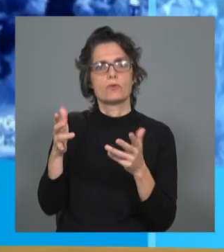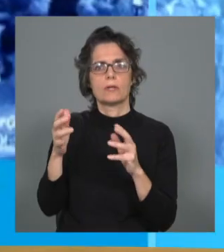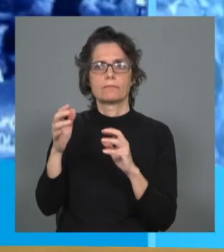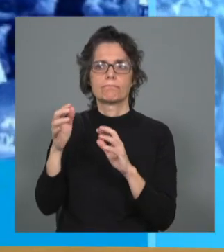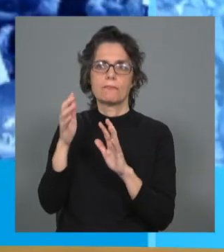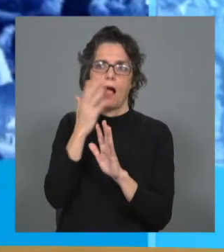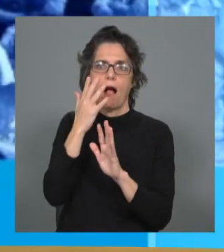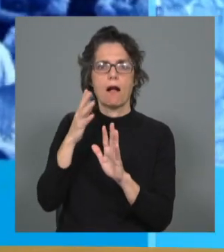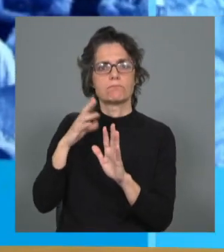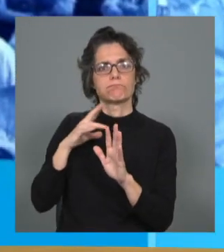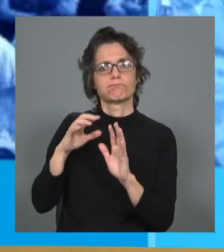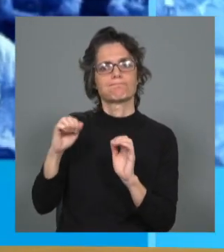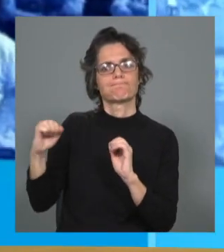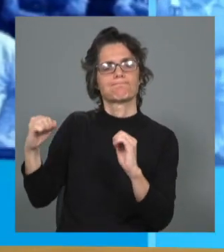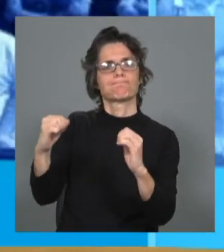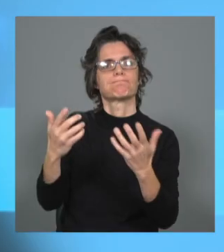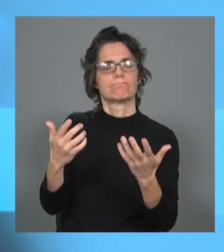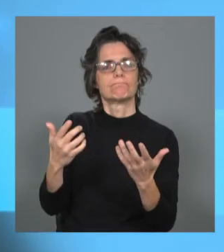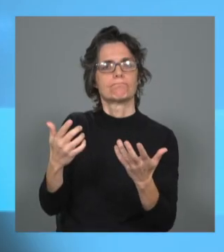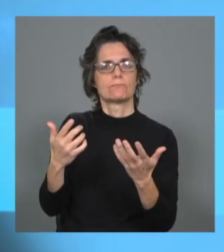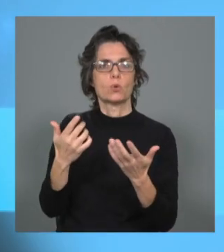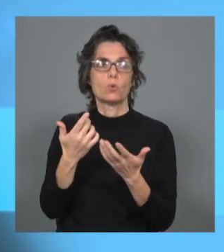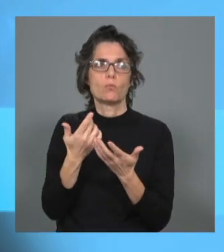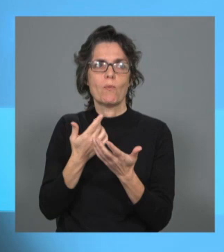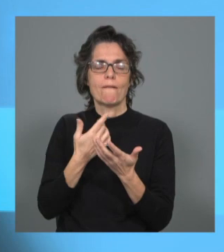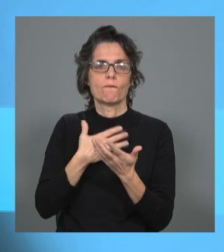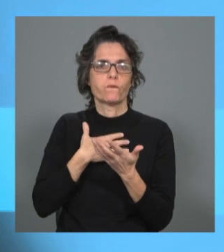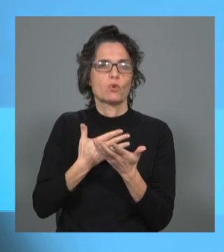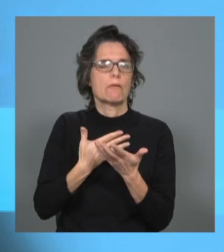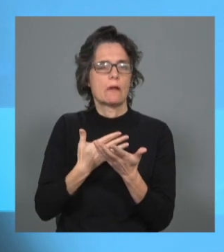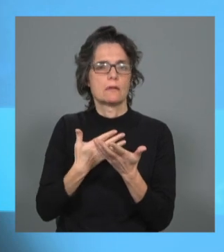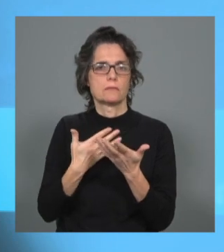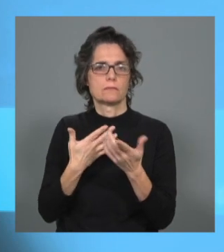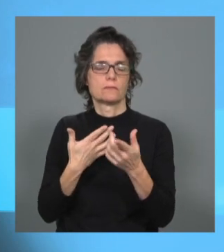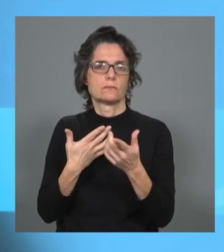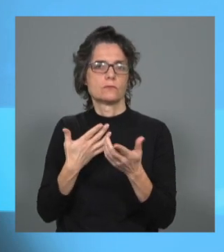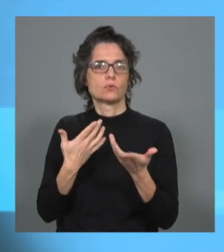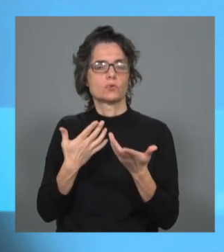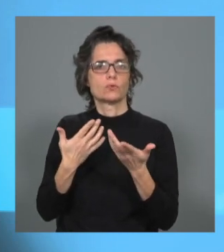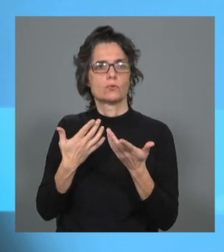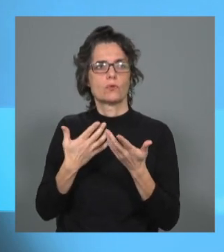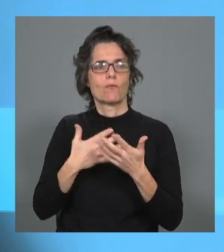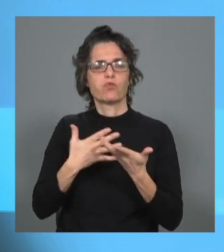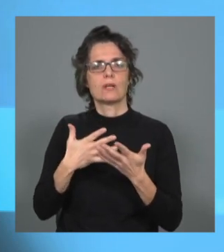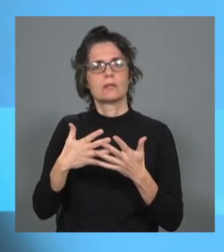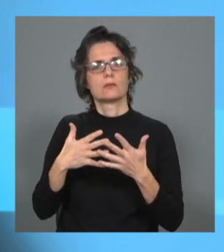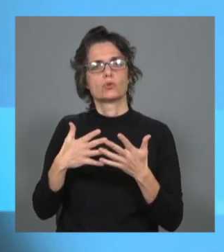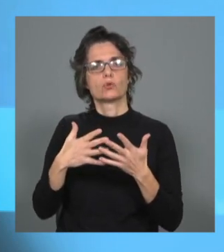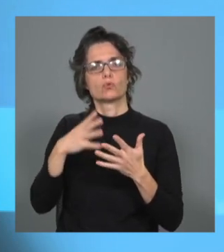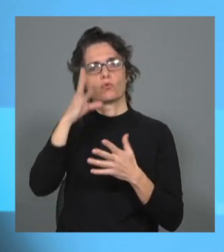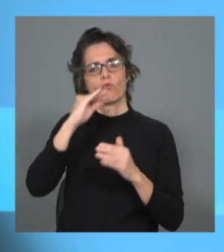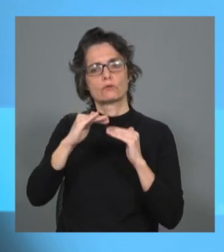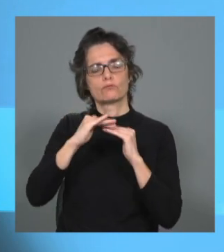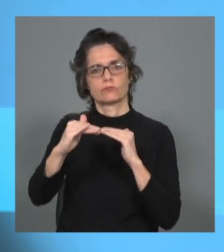ter desejado algum consenso, também associaram-no à estabilidade governativa. Percebe-se aqui